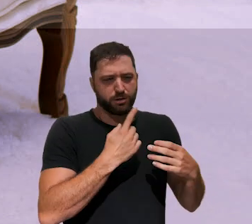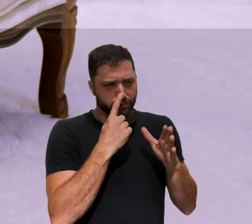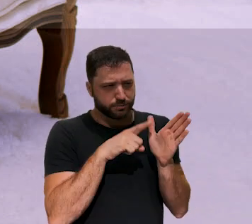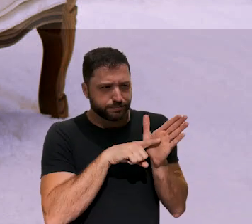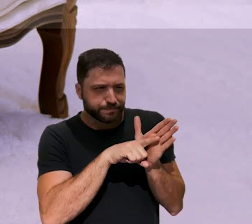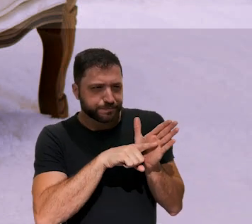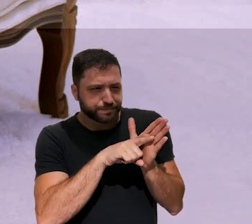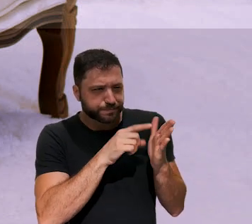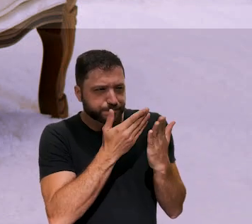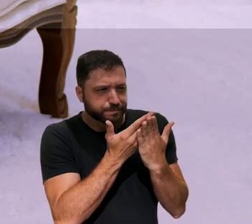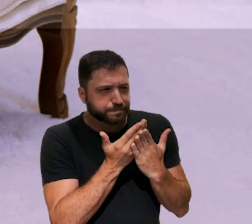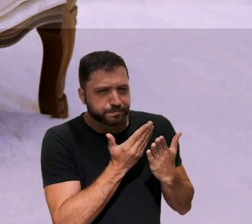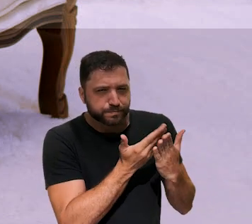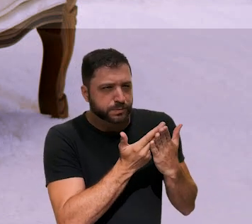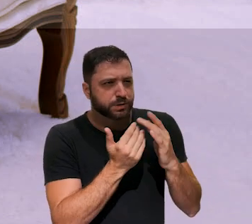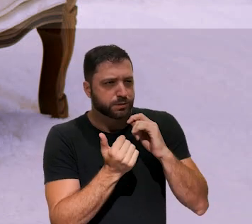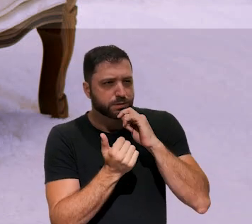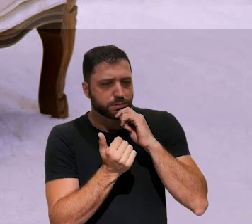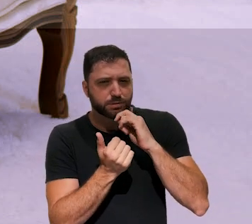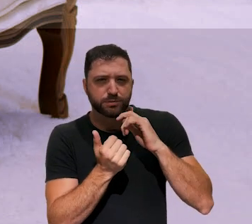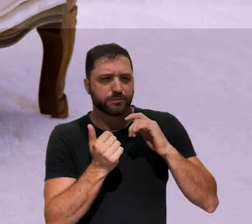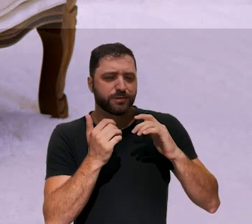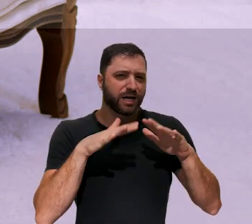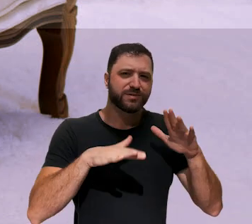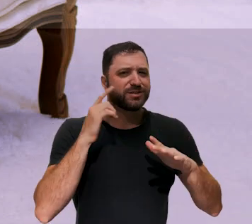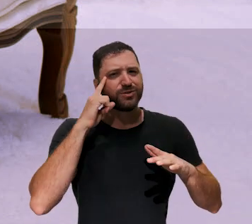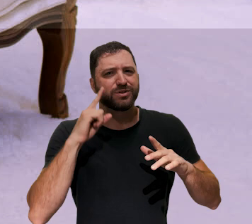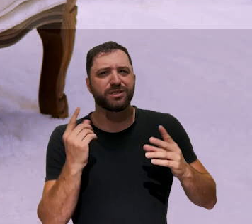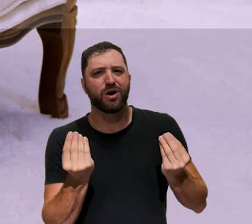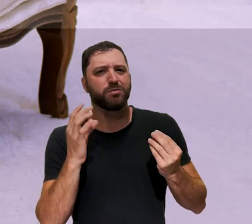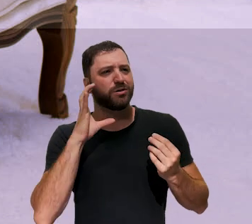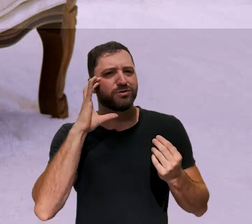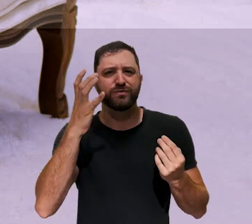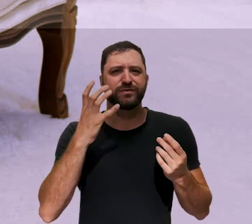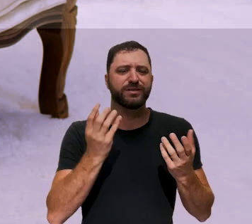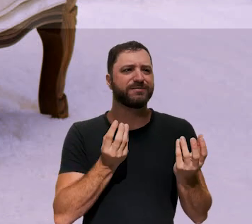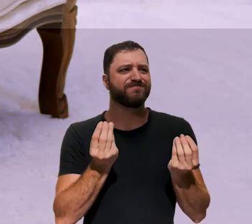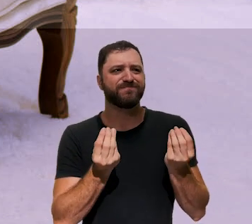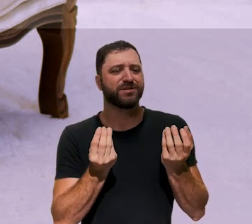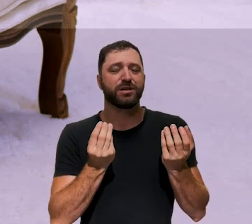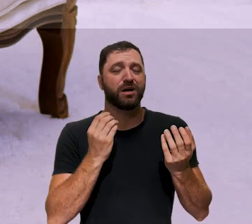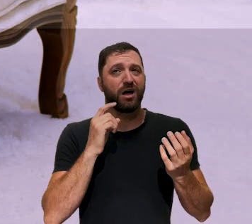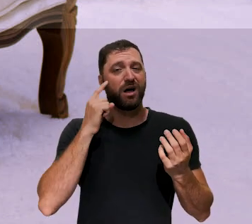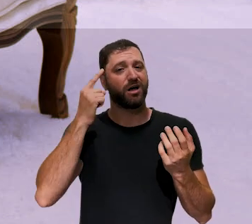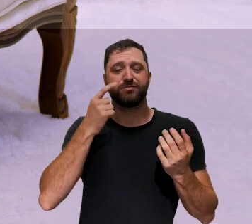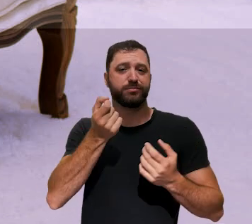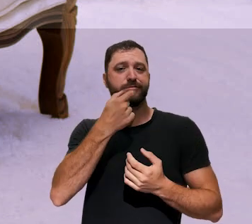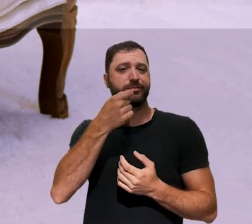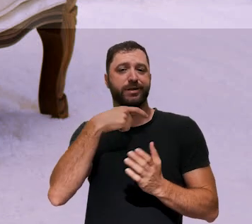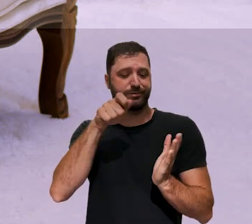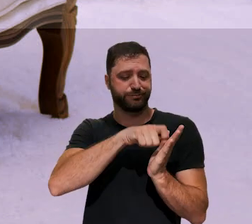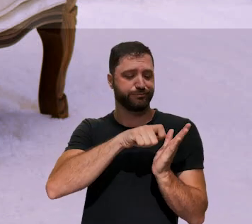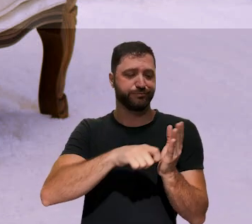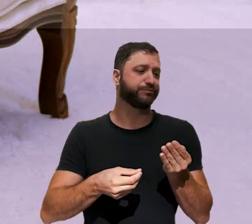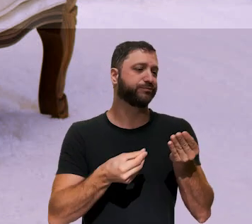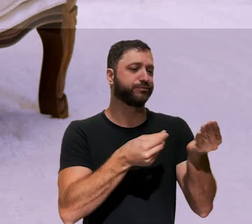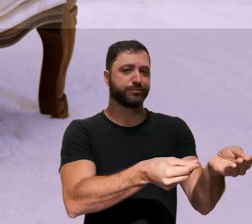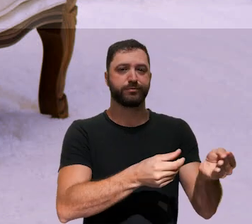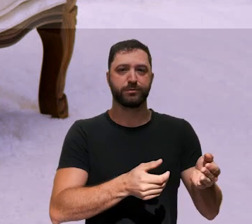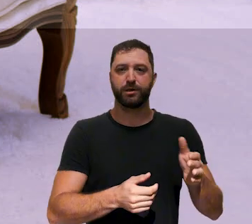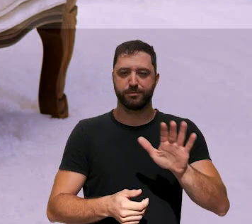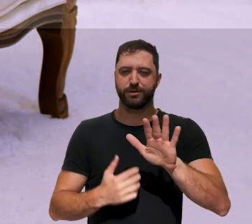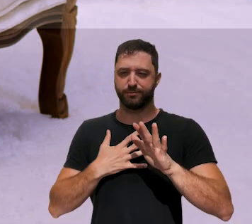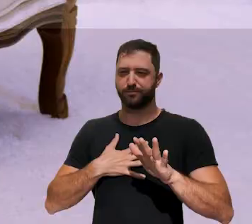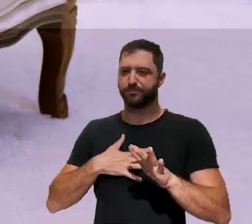questões, né, tão complexas que às vezes o próprio médico não sabe o que fazer e ele recorre, é claro,